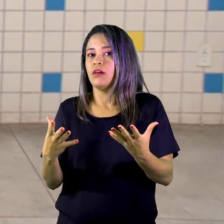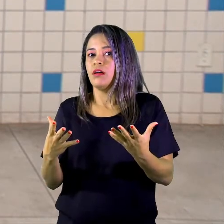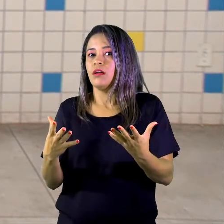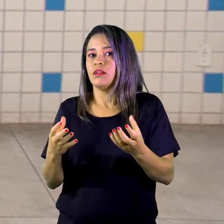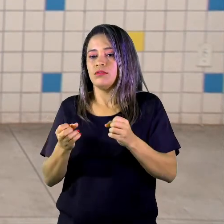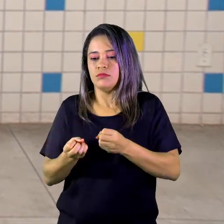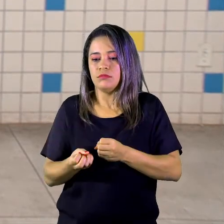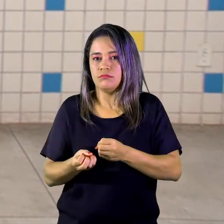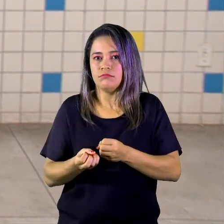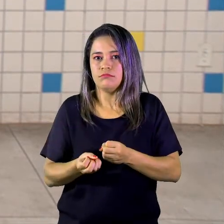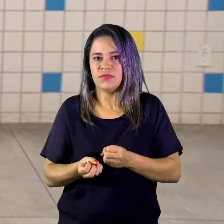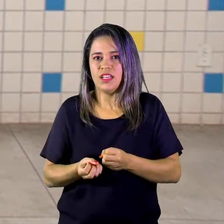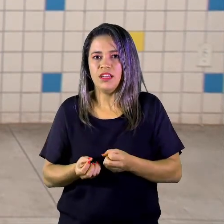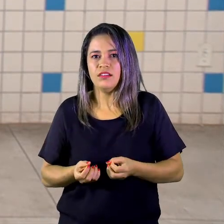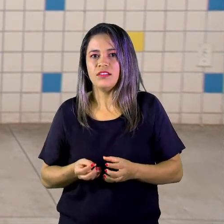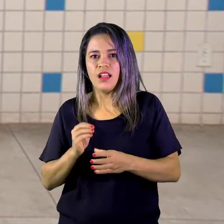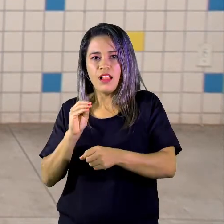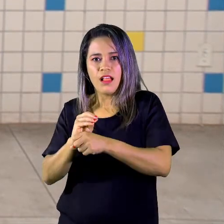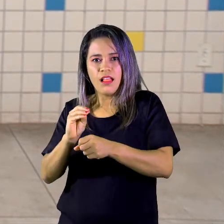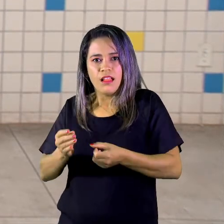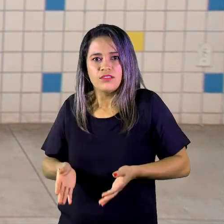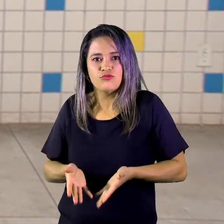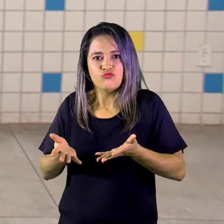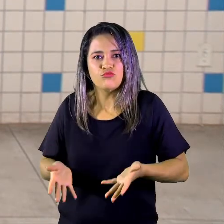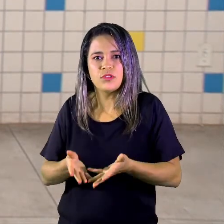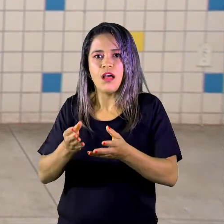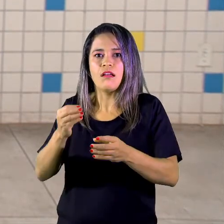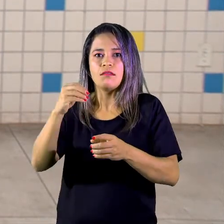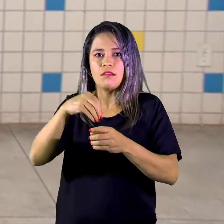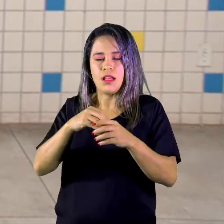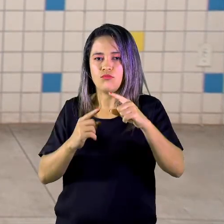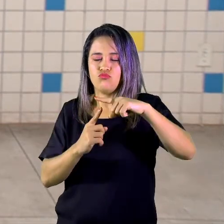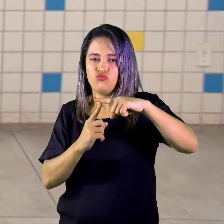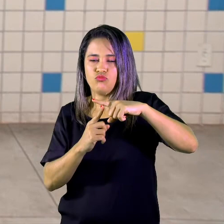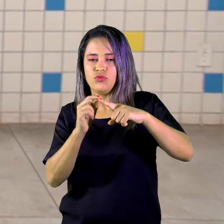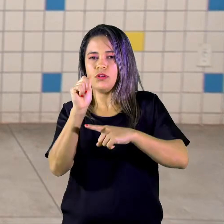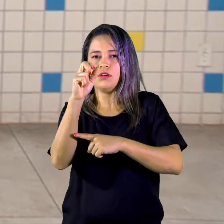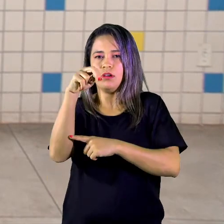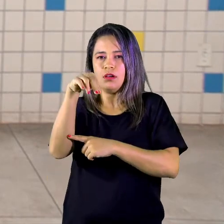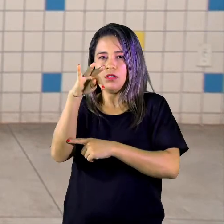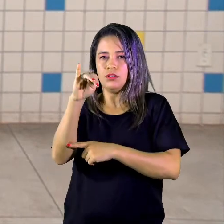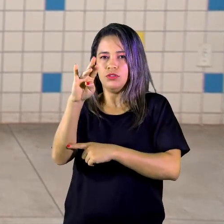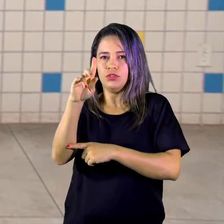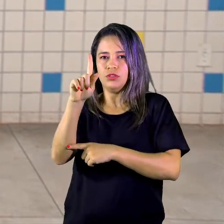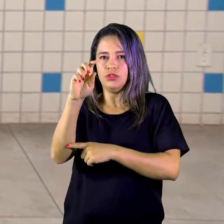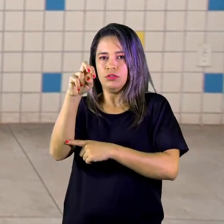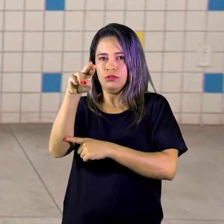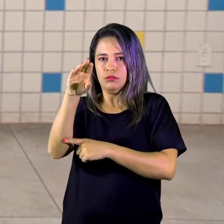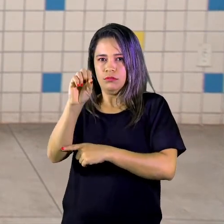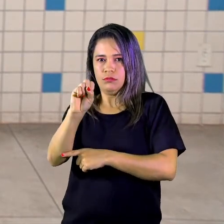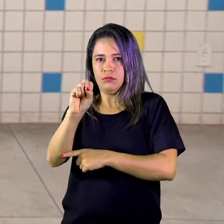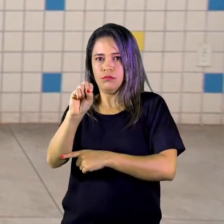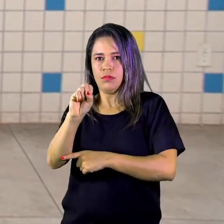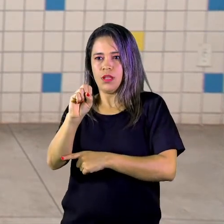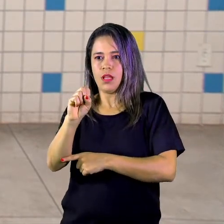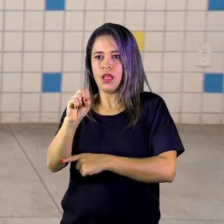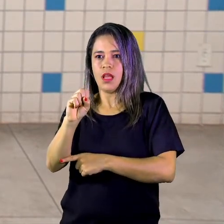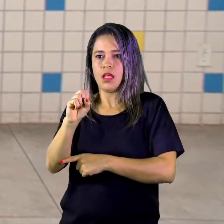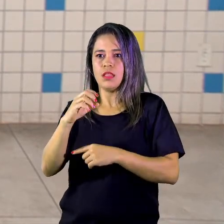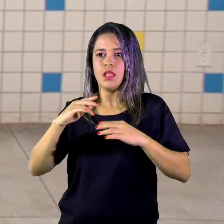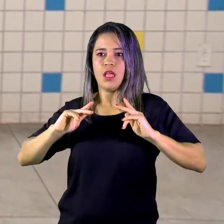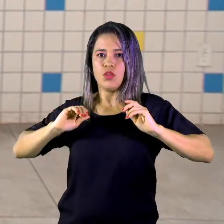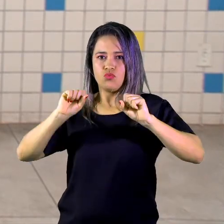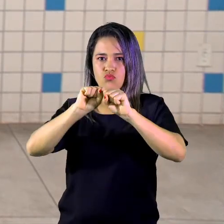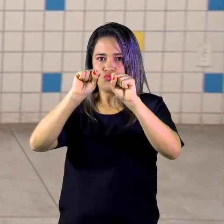de antígeno. Esse mecanismo de produção de anticorpos também é memorizado por células do sistema